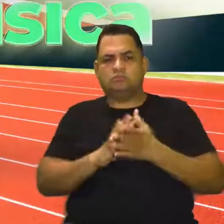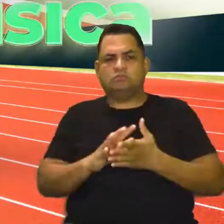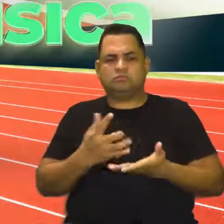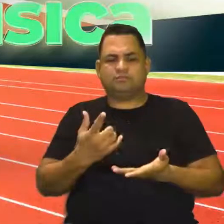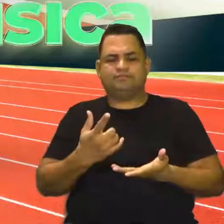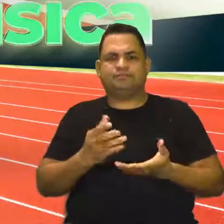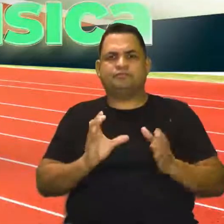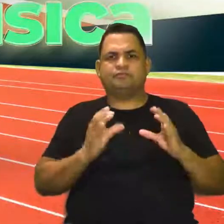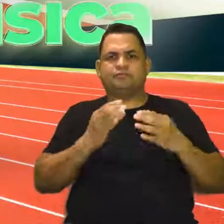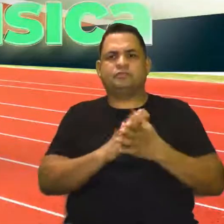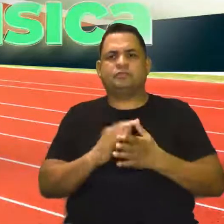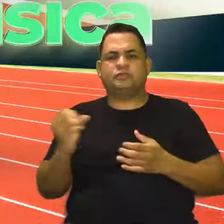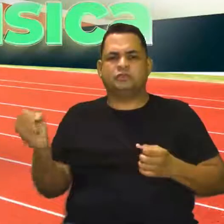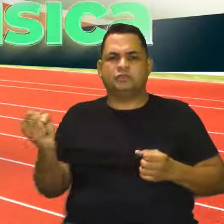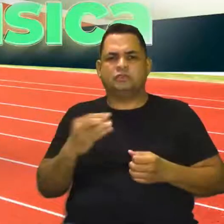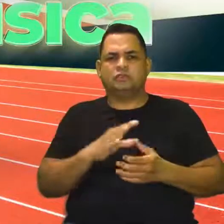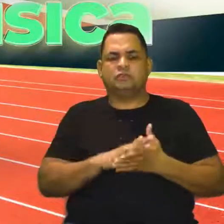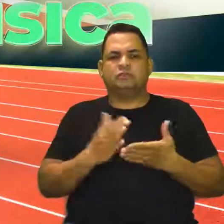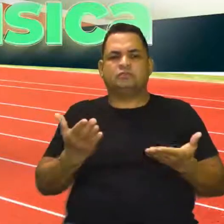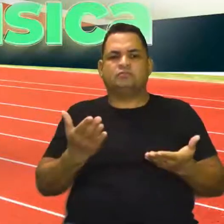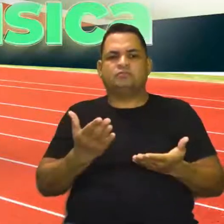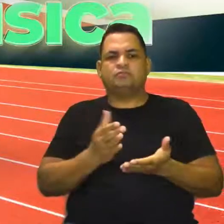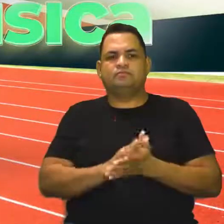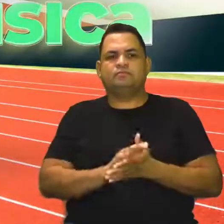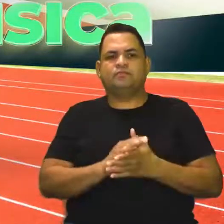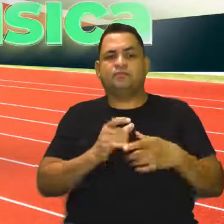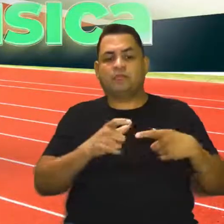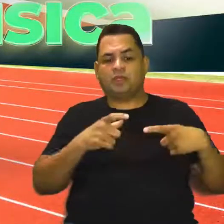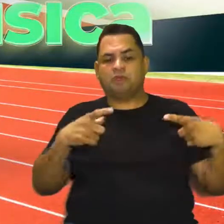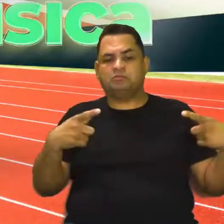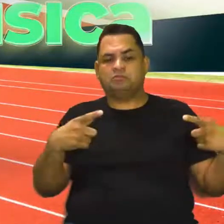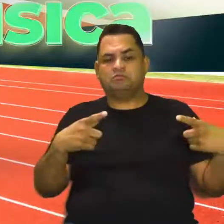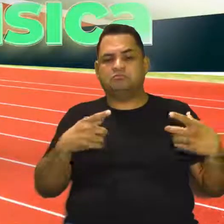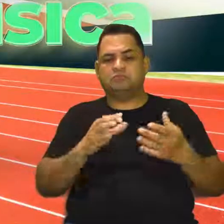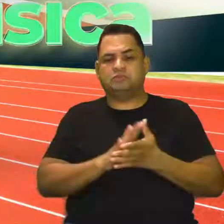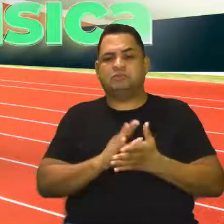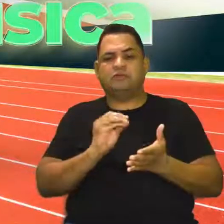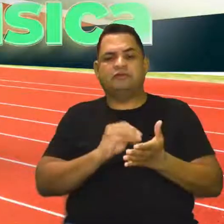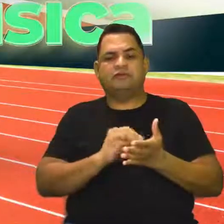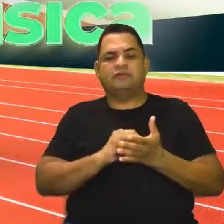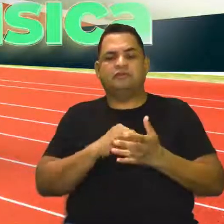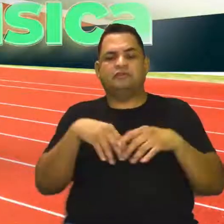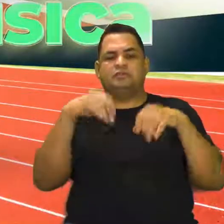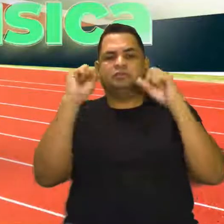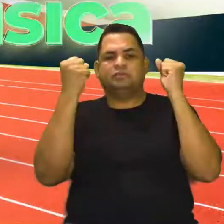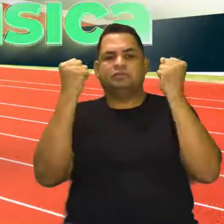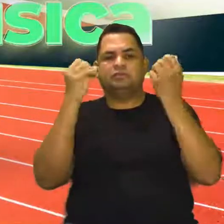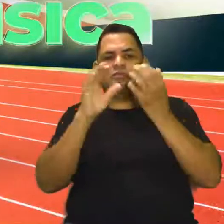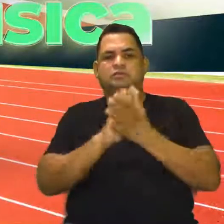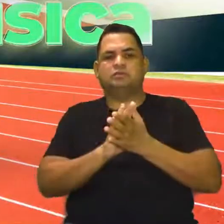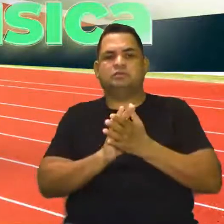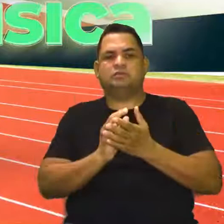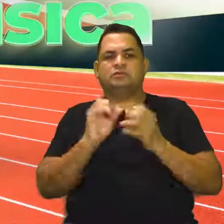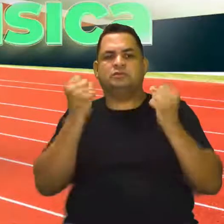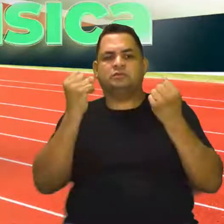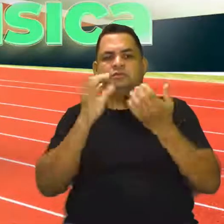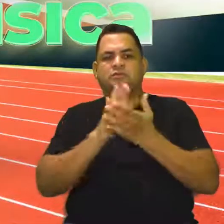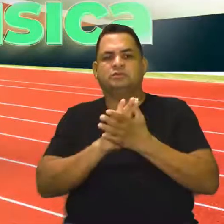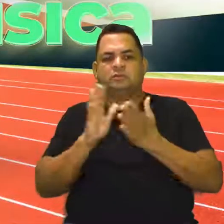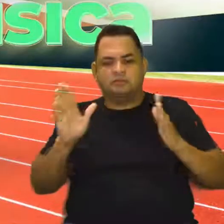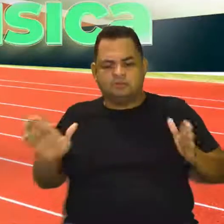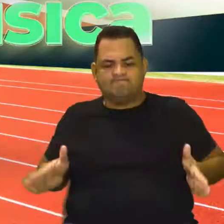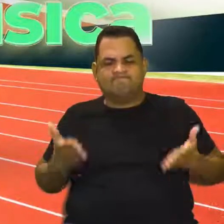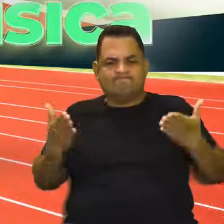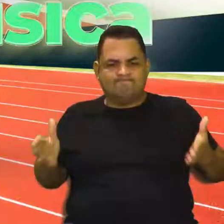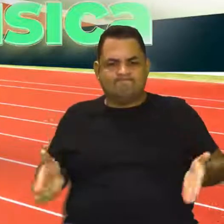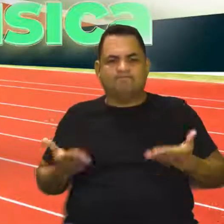grupo de jovens, adolescentes, aí o grupo ainda é muito grande aí com inatividade física, né? A educação física, ela tá aí para dar esse estímulo, para